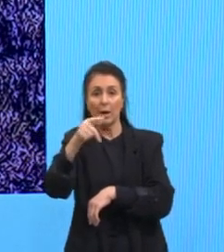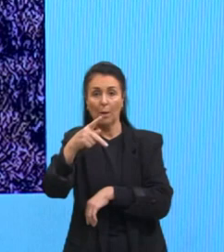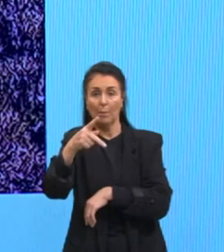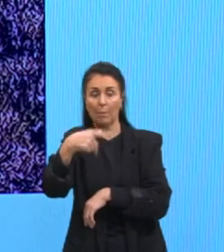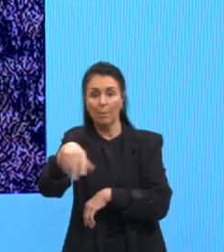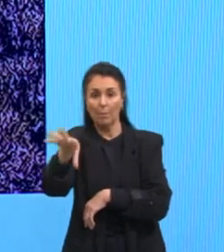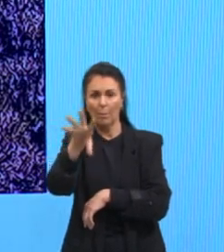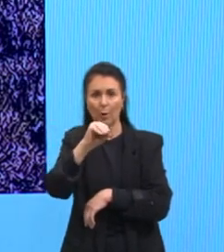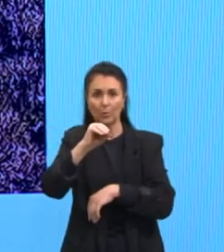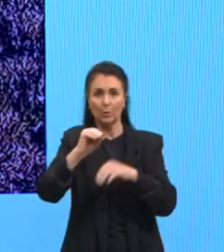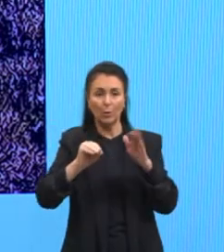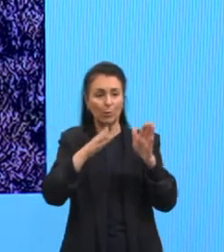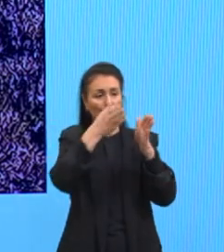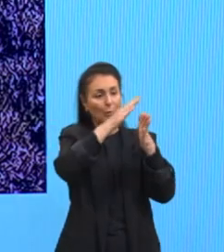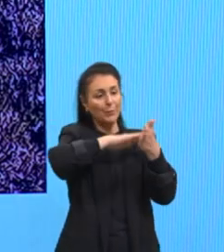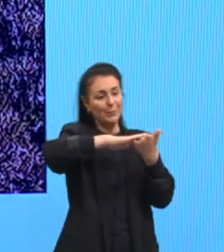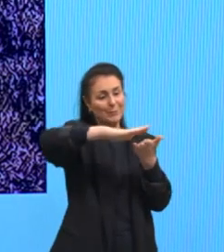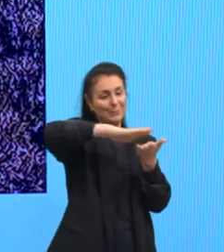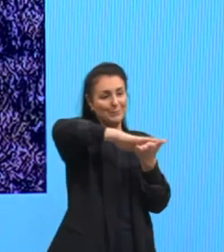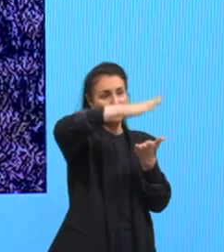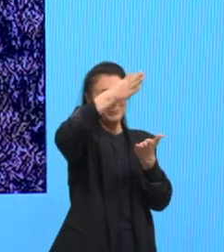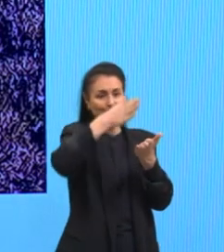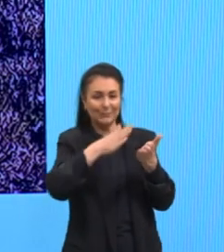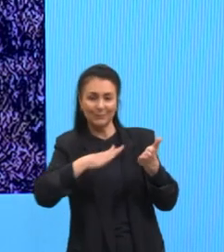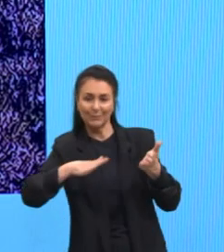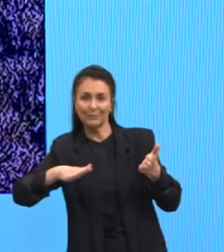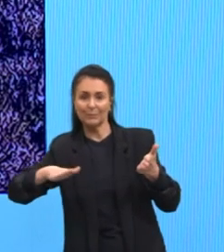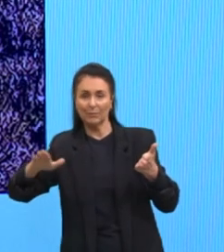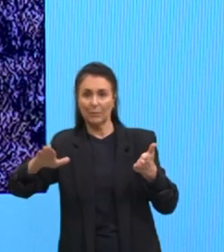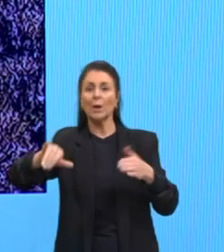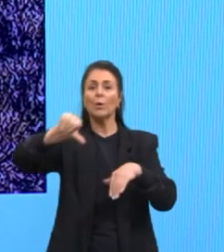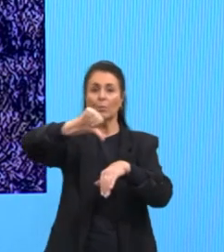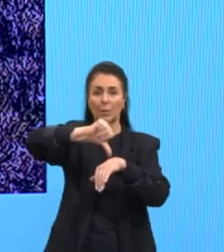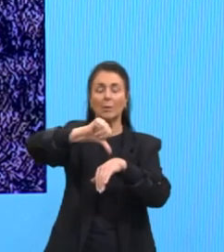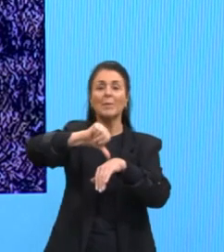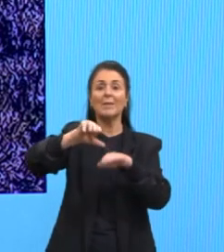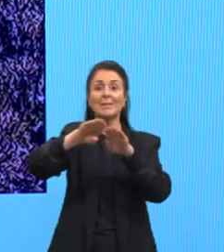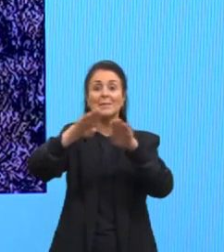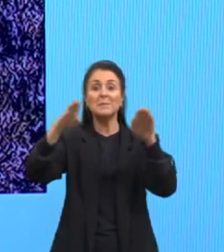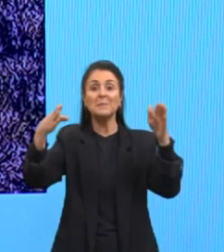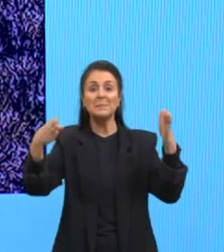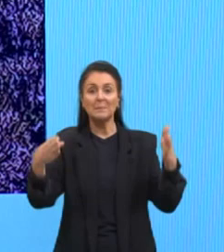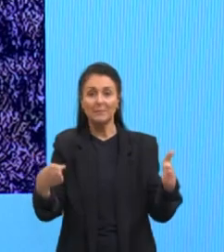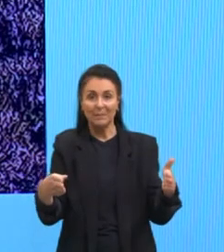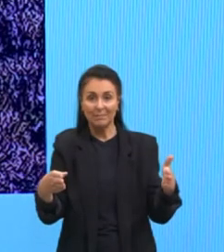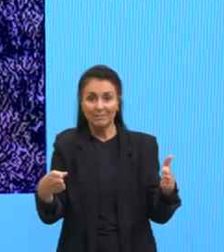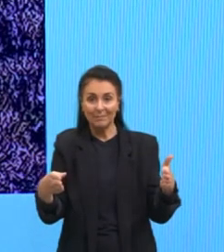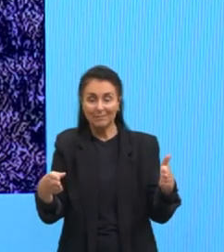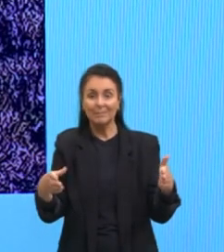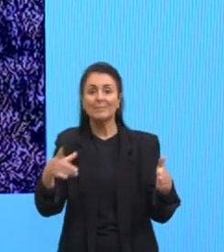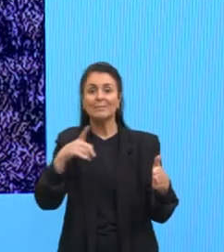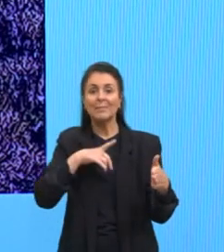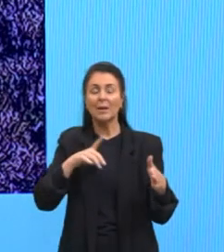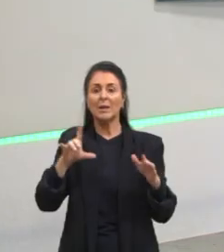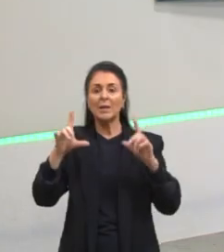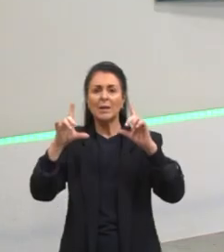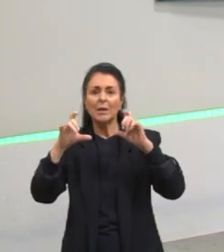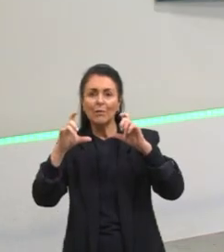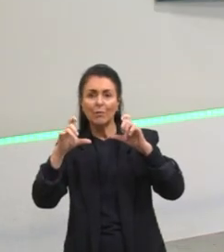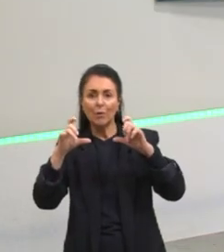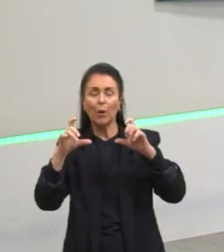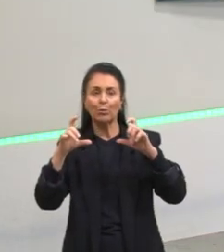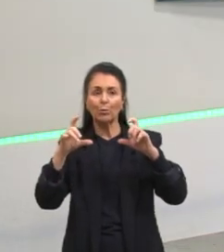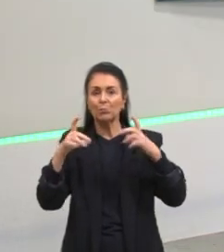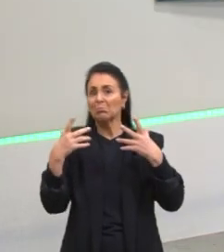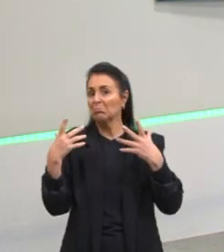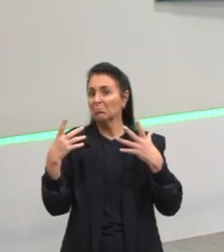bonito olha aqui as chapadas né as meses Esse é meu Parque Estadual das Mesas também e a foto clássica que